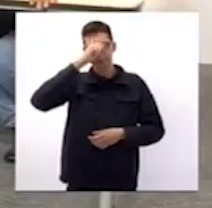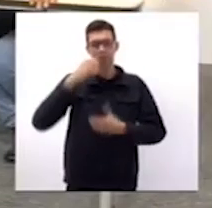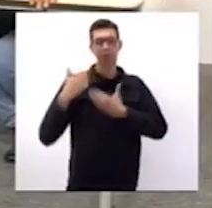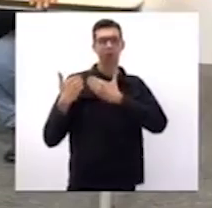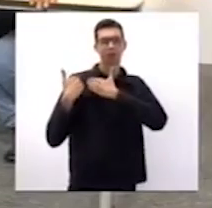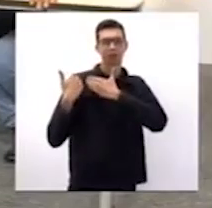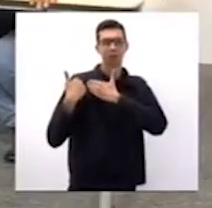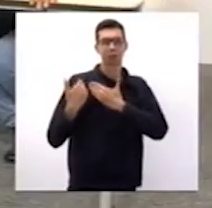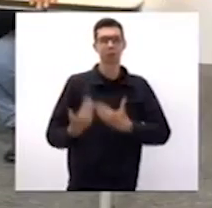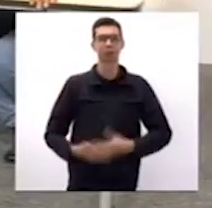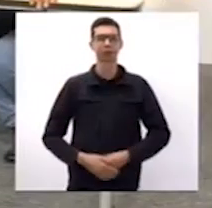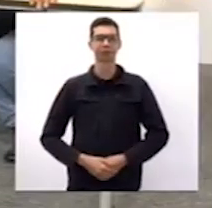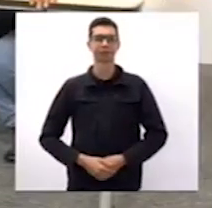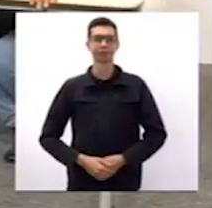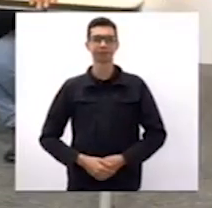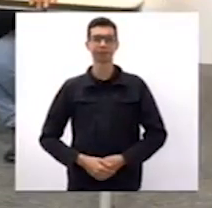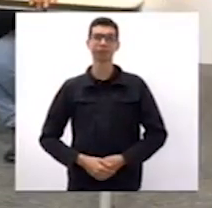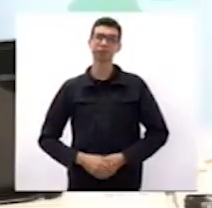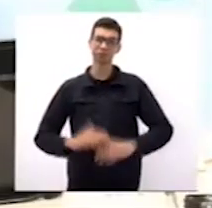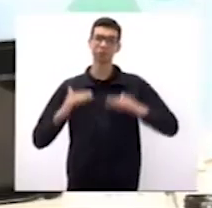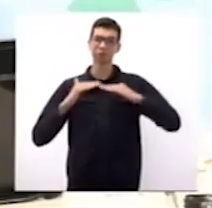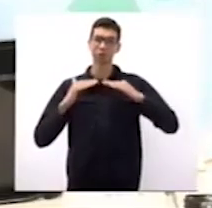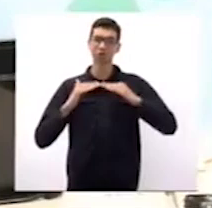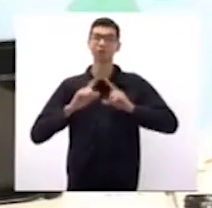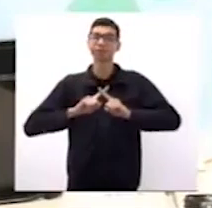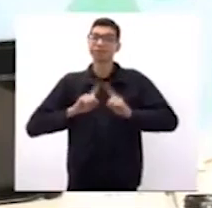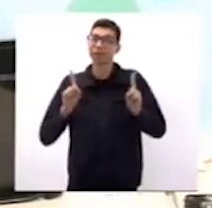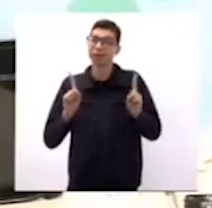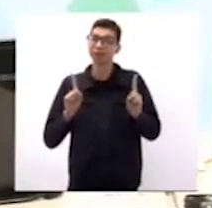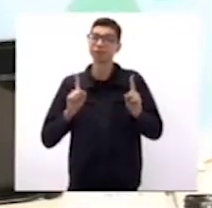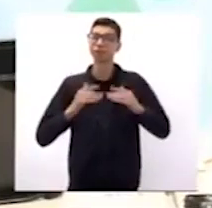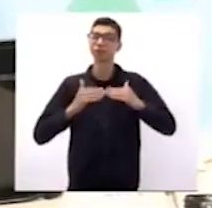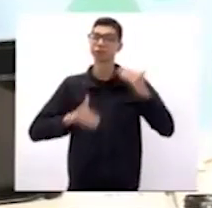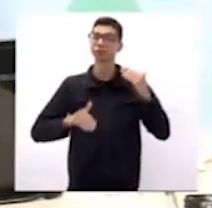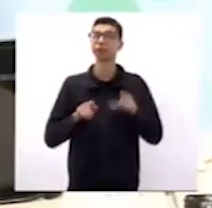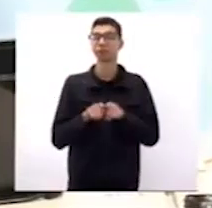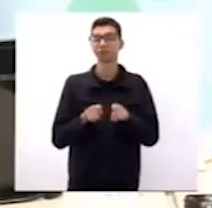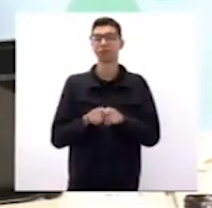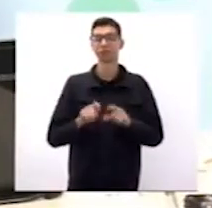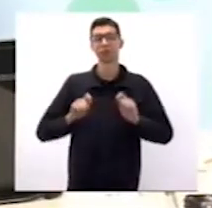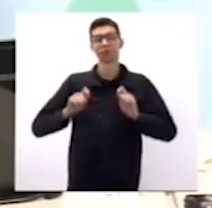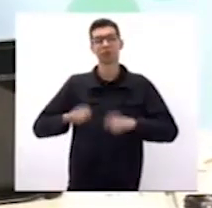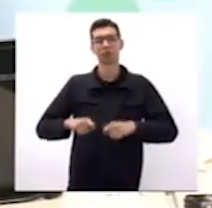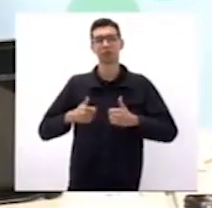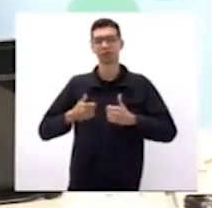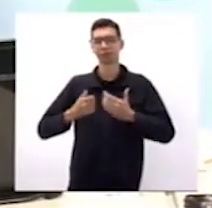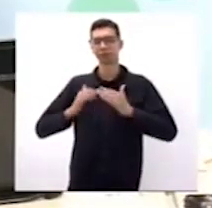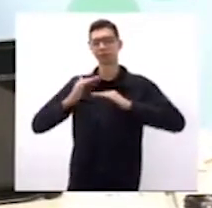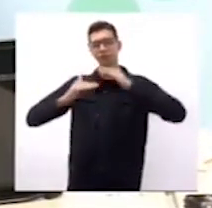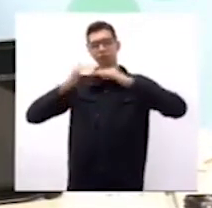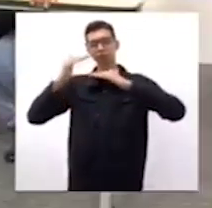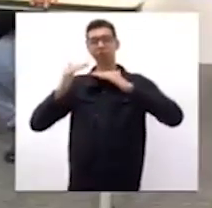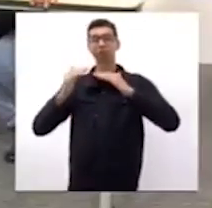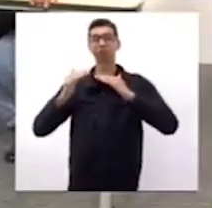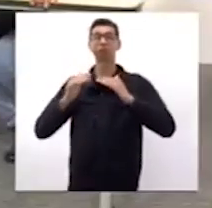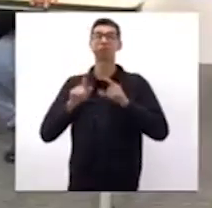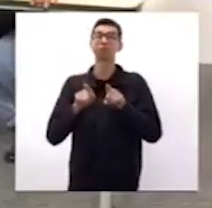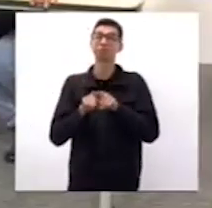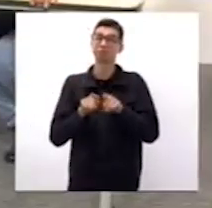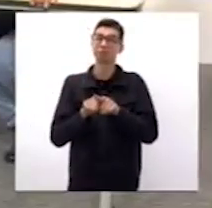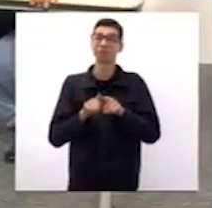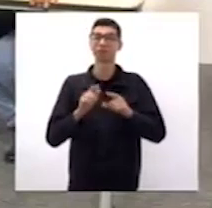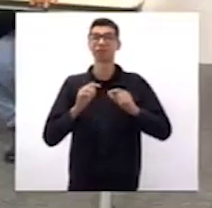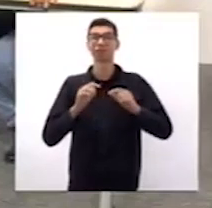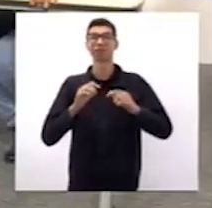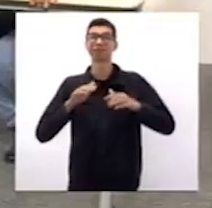pessoal. Eu discordo e concordo. Eu acho que pode estimular, como também não pode estimular, né? Eu concordo.